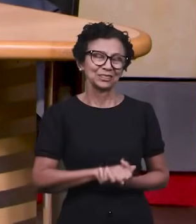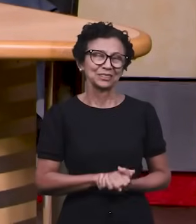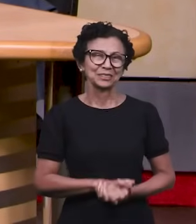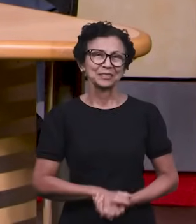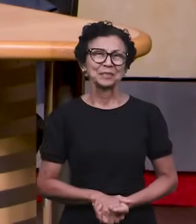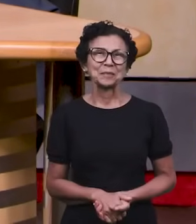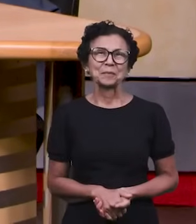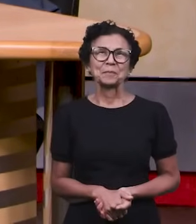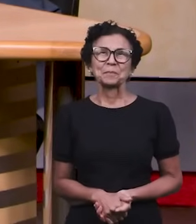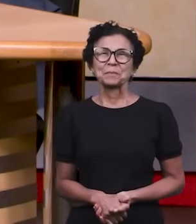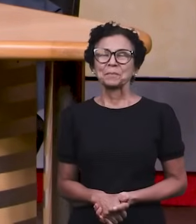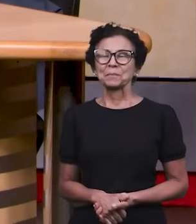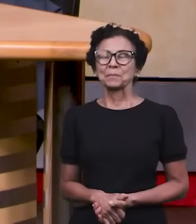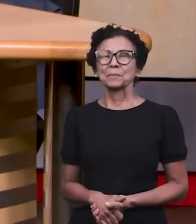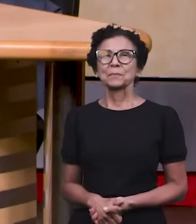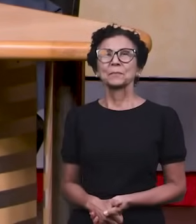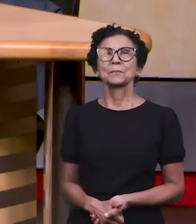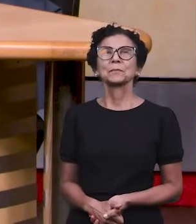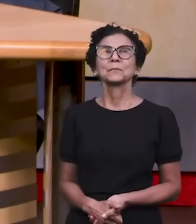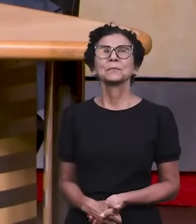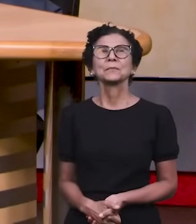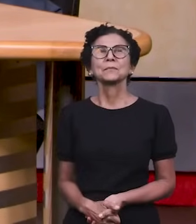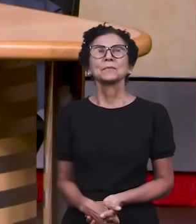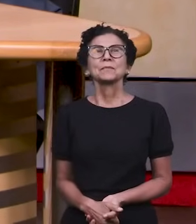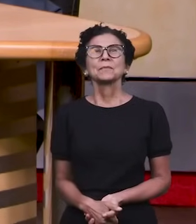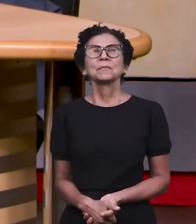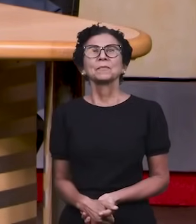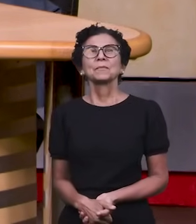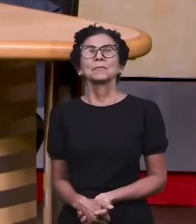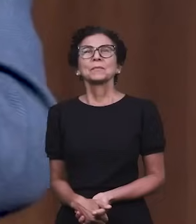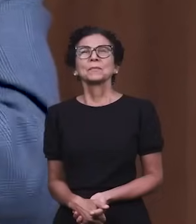Aí, mas veja só,